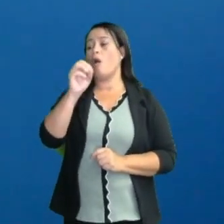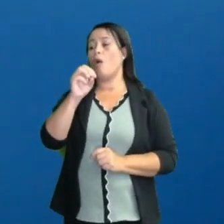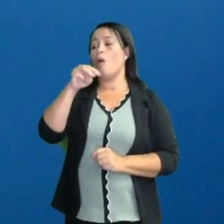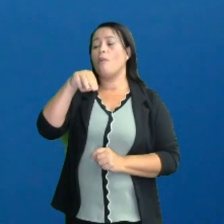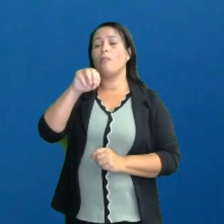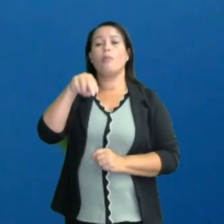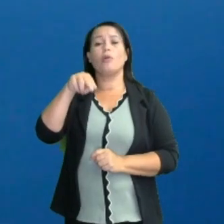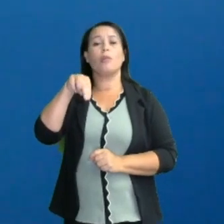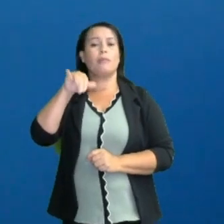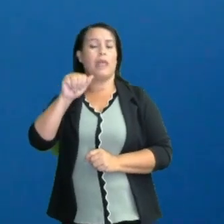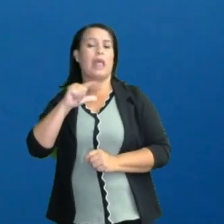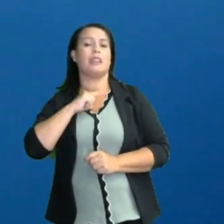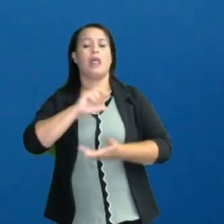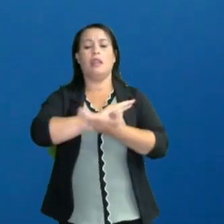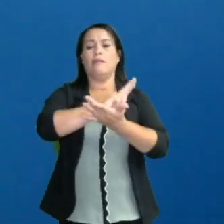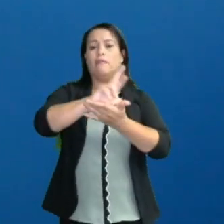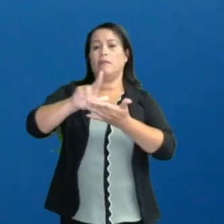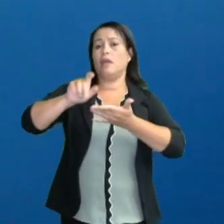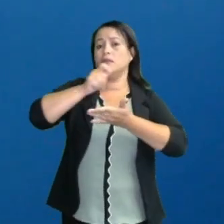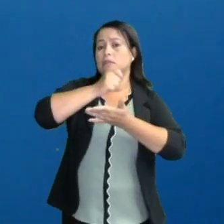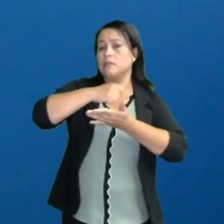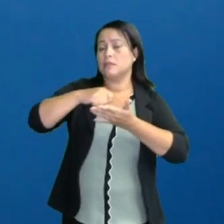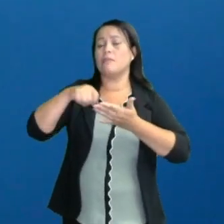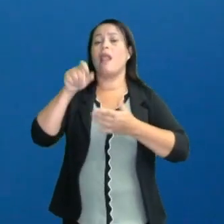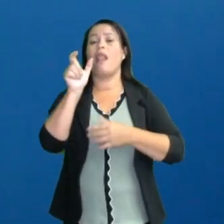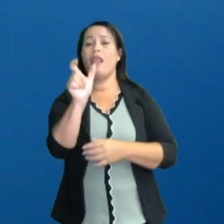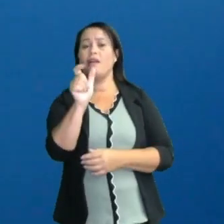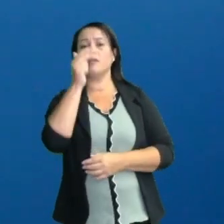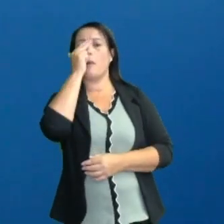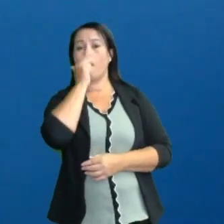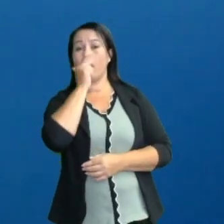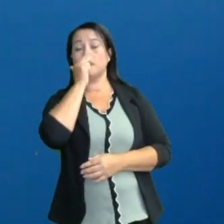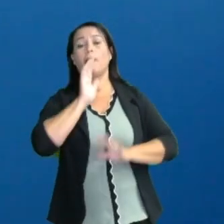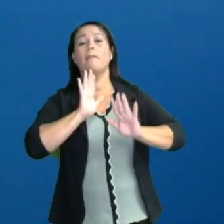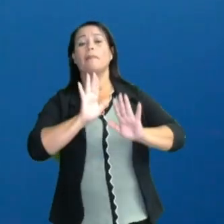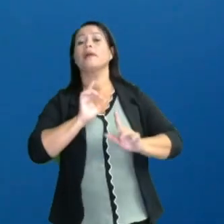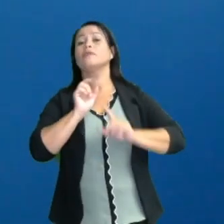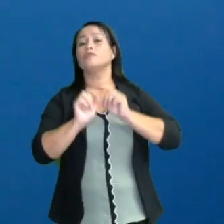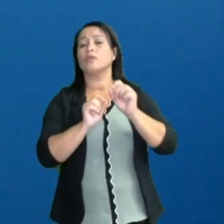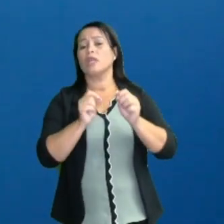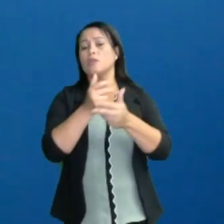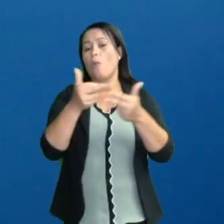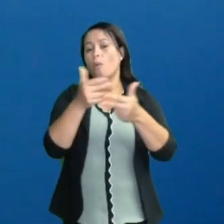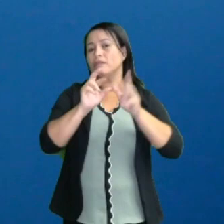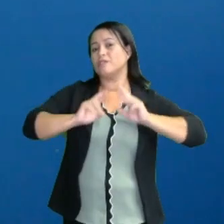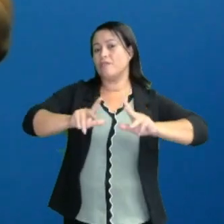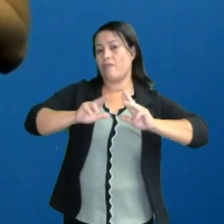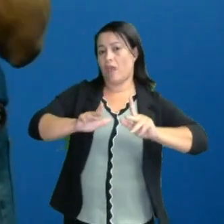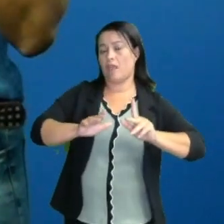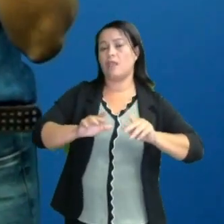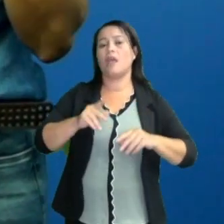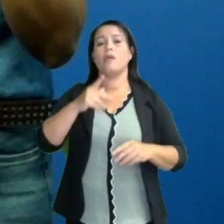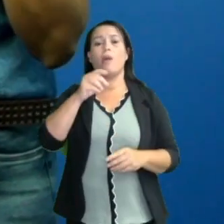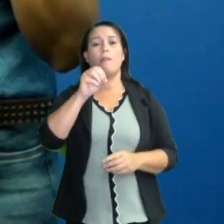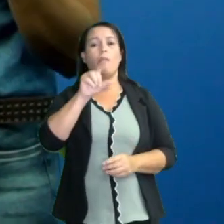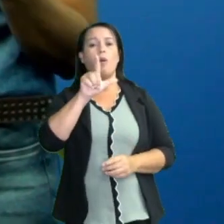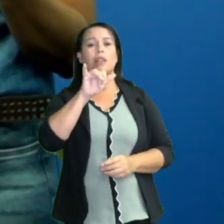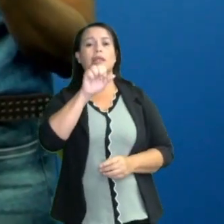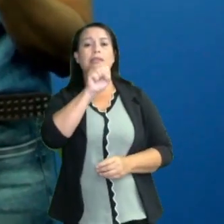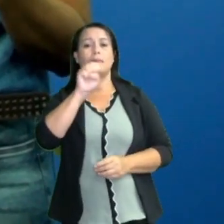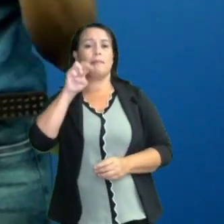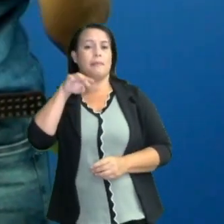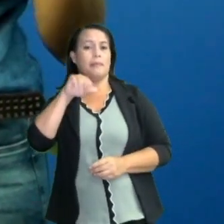é várias palavras escritas da mesma forma, mas coisas diferentes. E a polissemia é uma